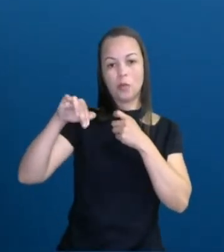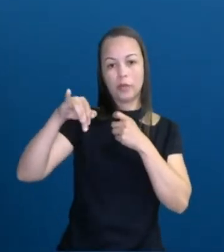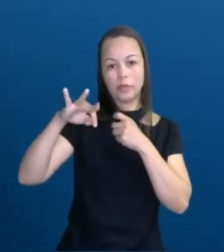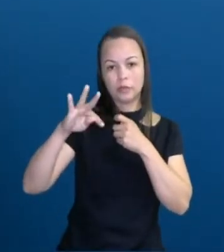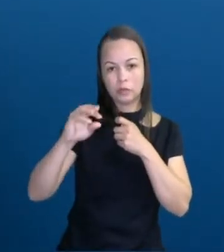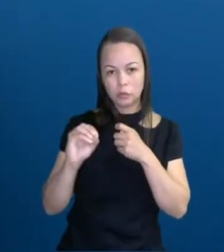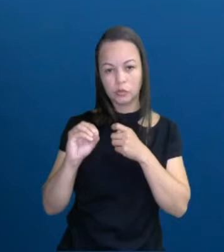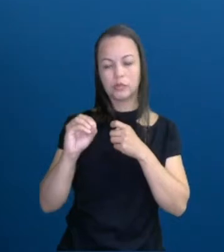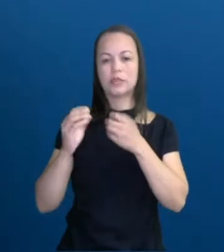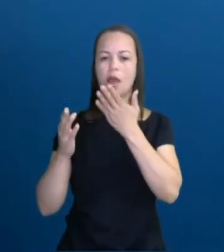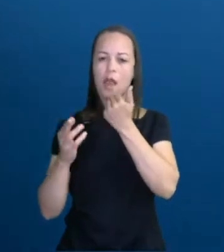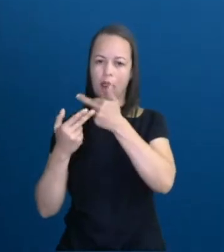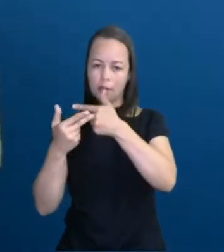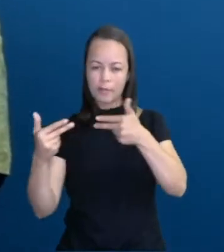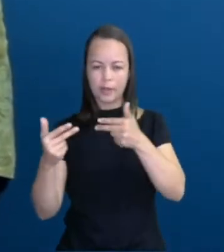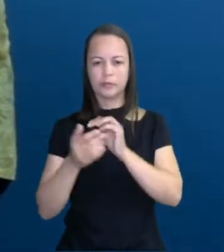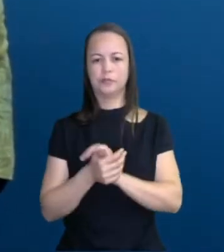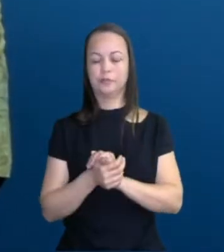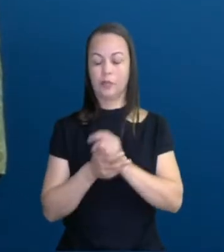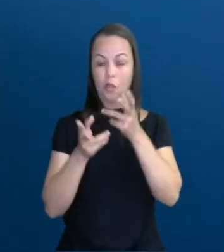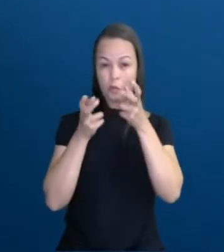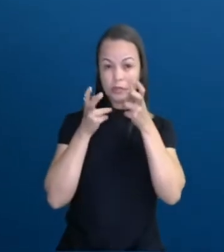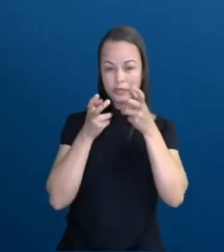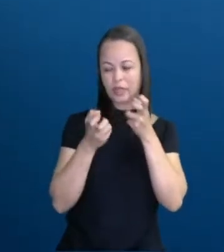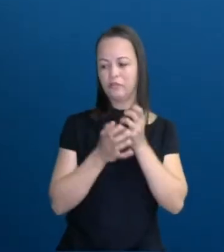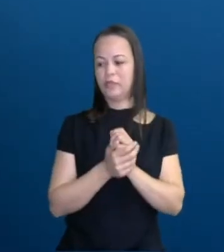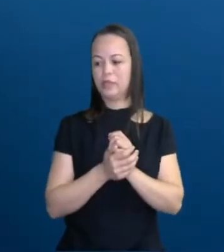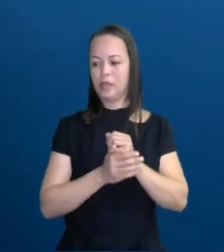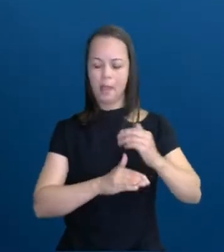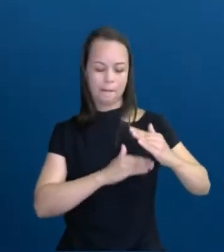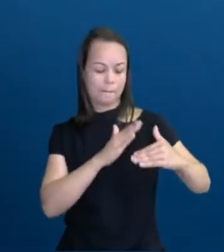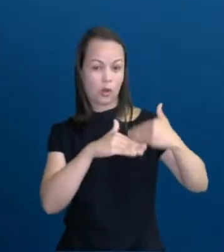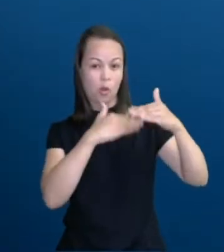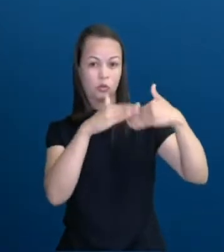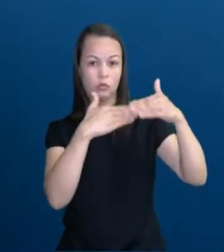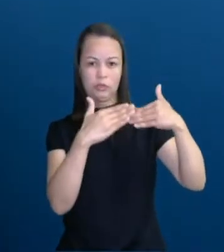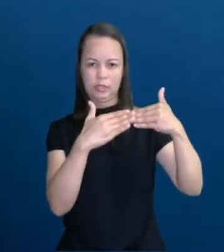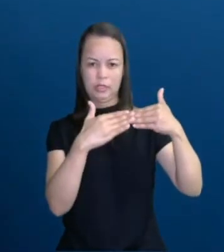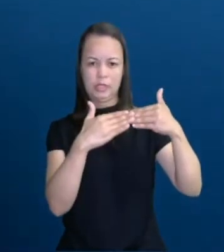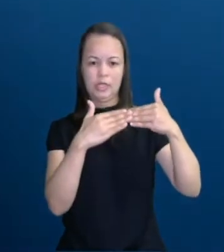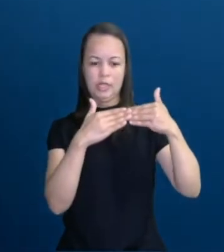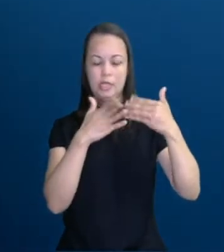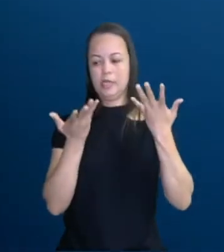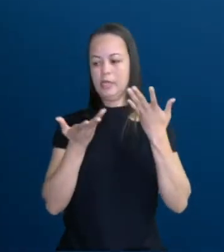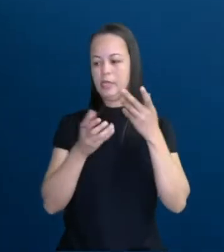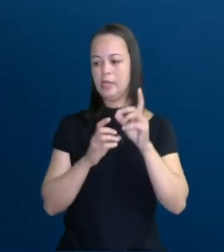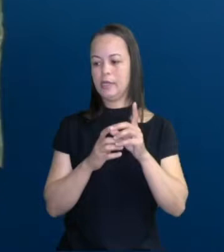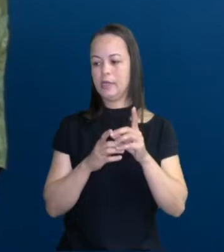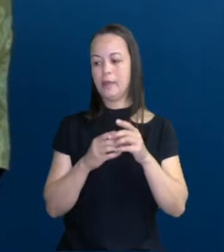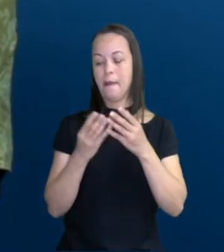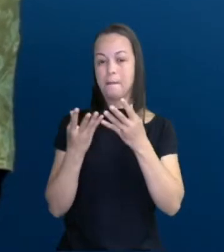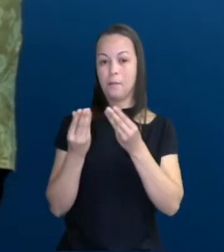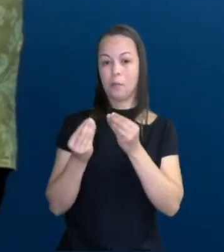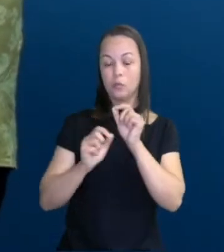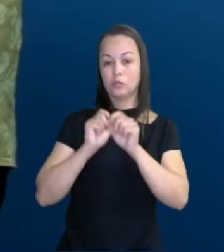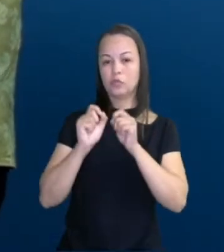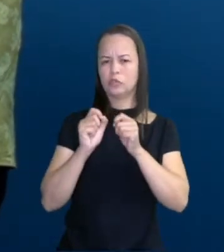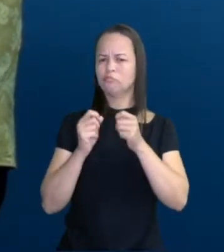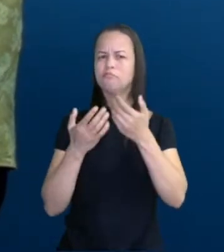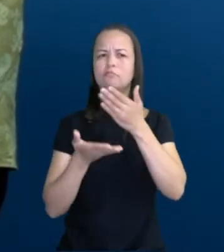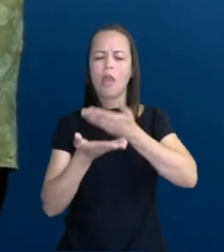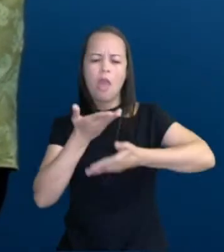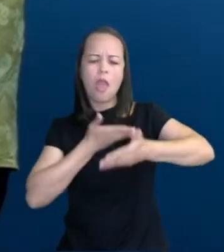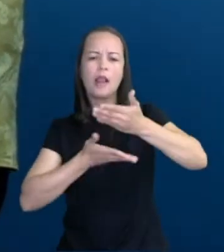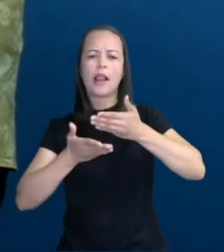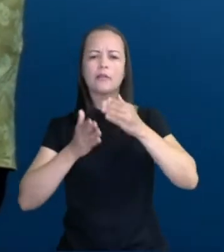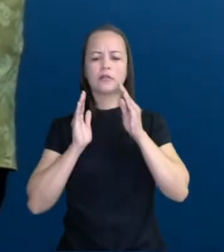verbo produzir e o objeto direto, não tem nada, não tem nenhuma preposição, ou seja, é uma